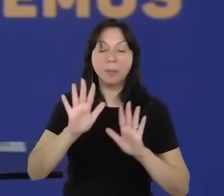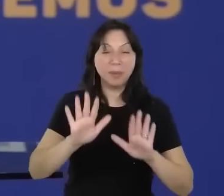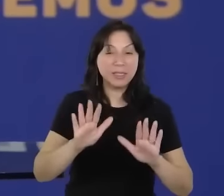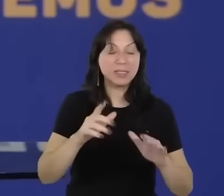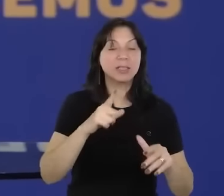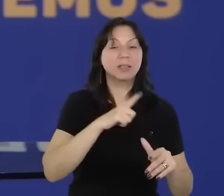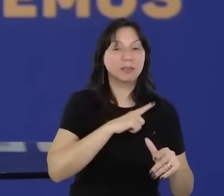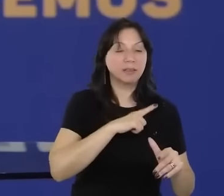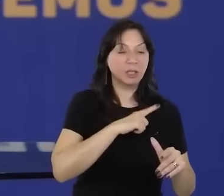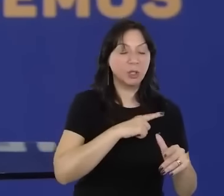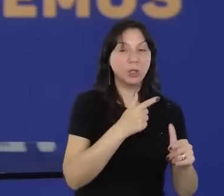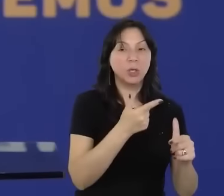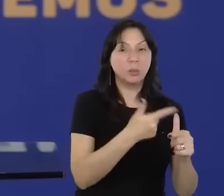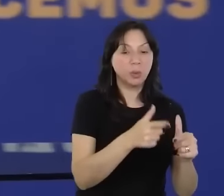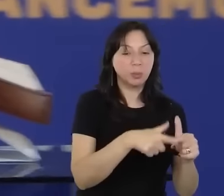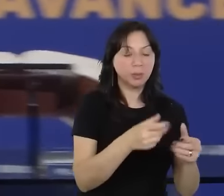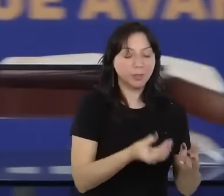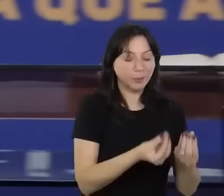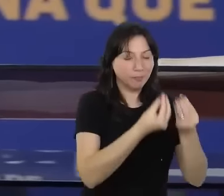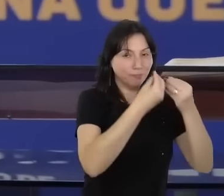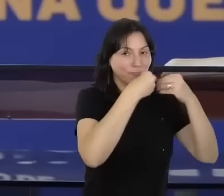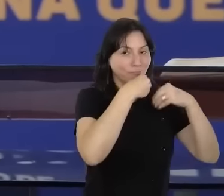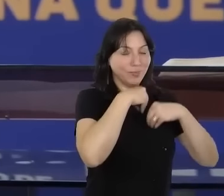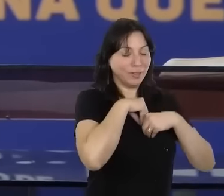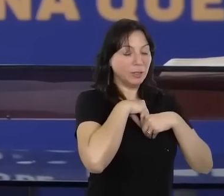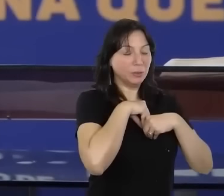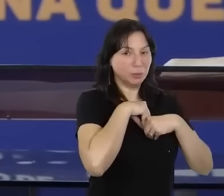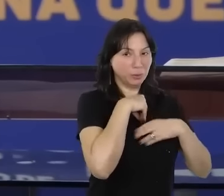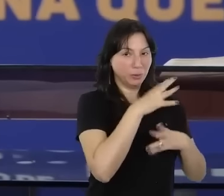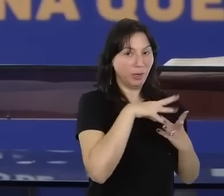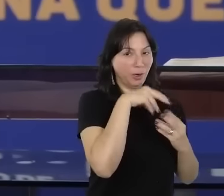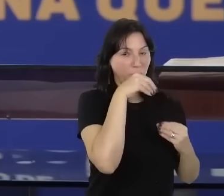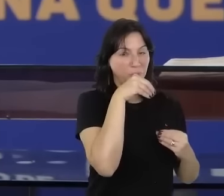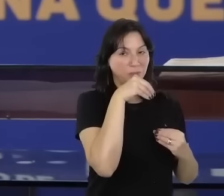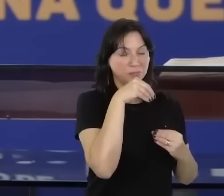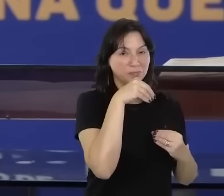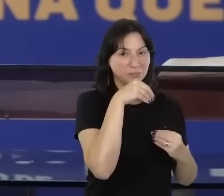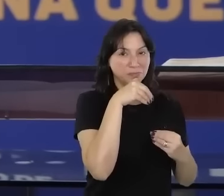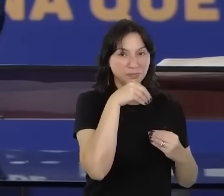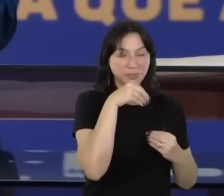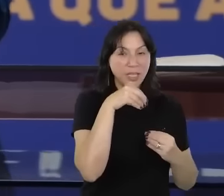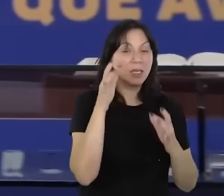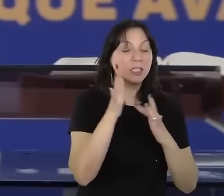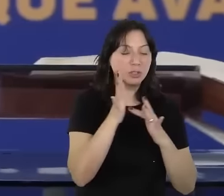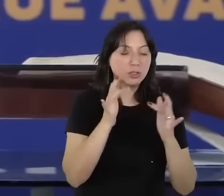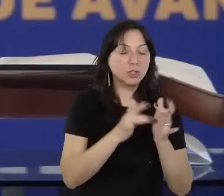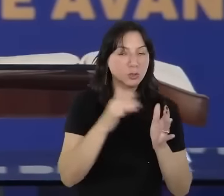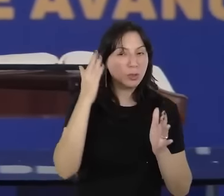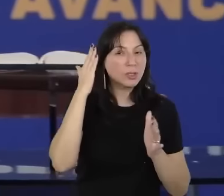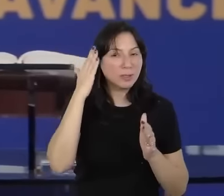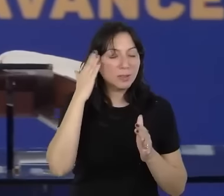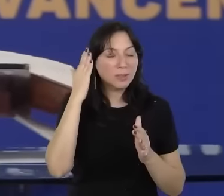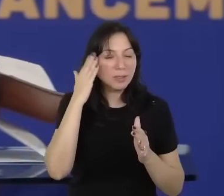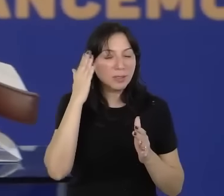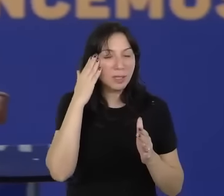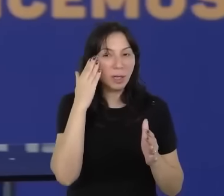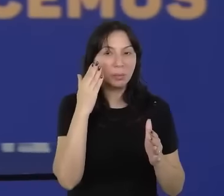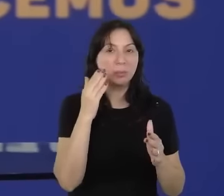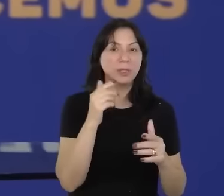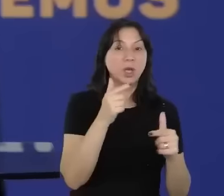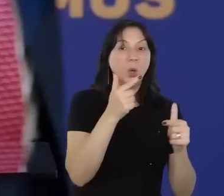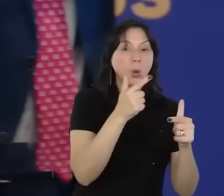sentimentos e Jesus sabe quando a tempestade está fora e quando a tempestade está dentro Jesus sabe quando precisa acalmar